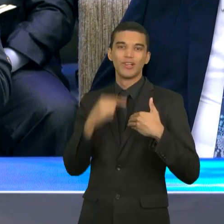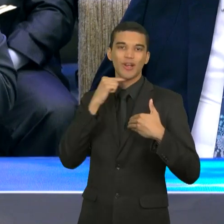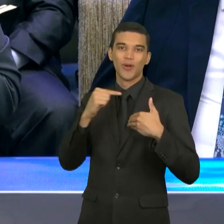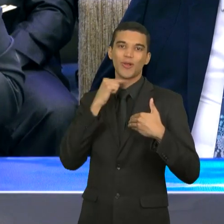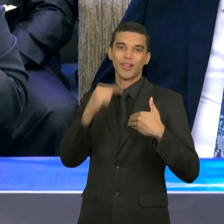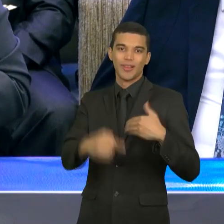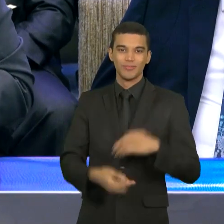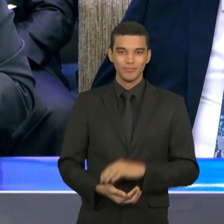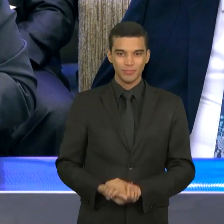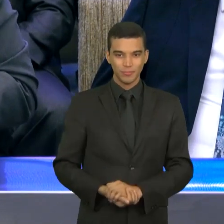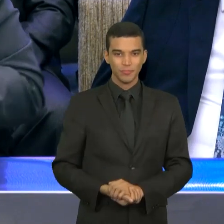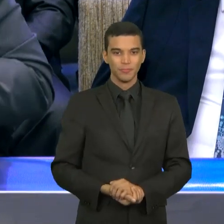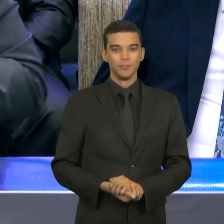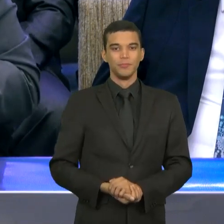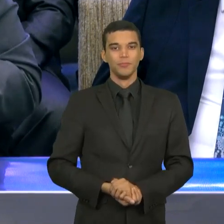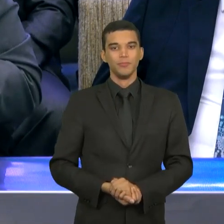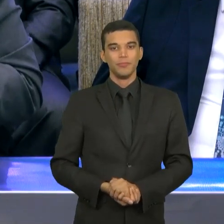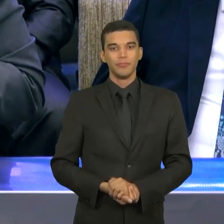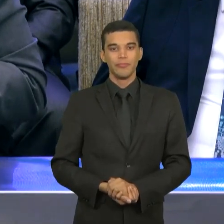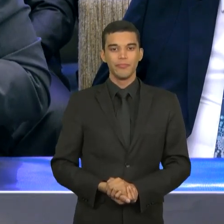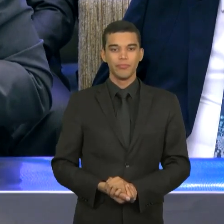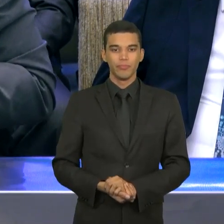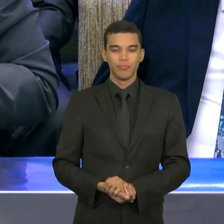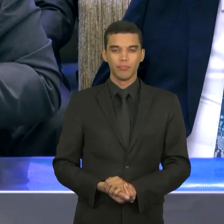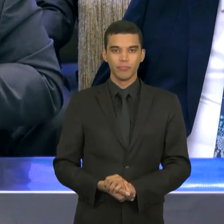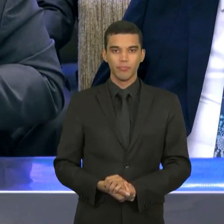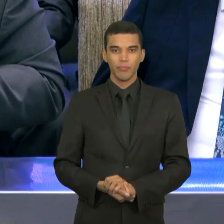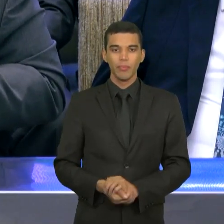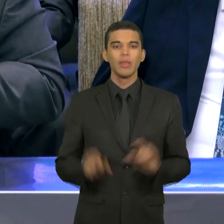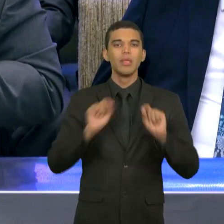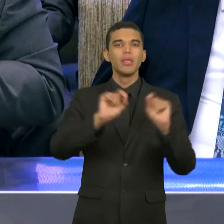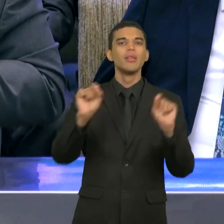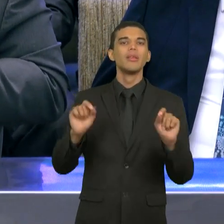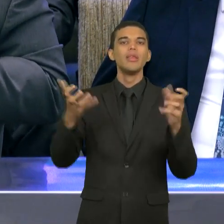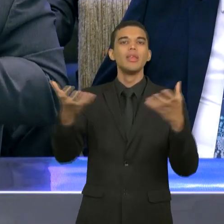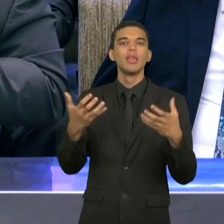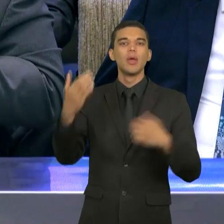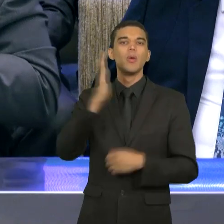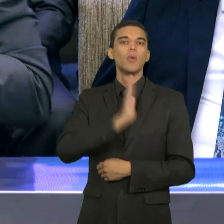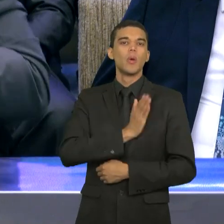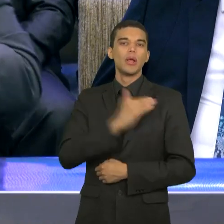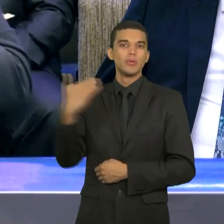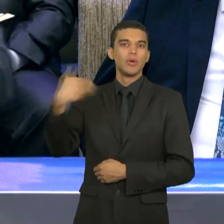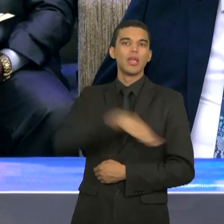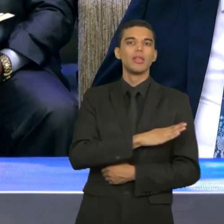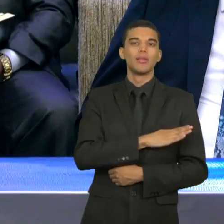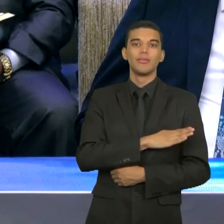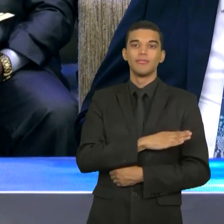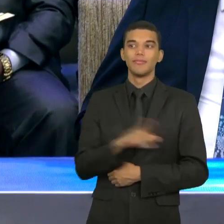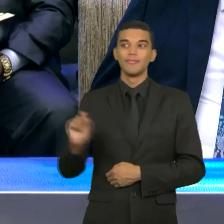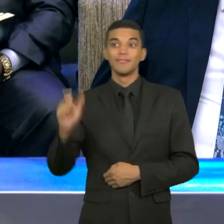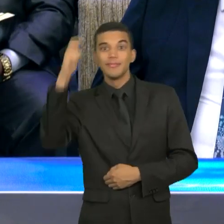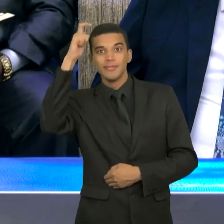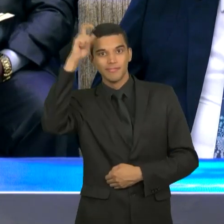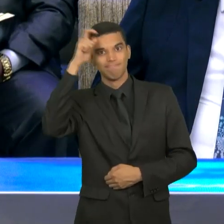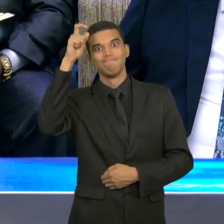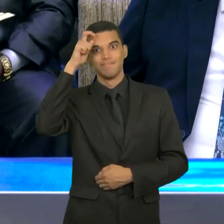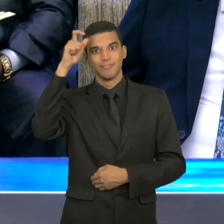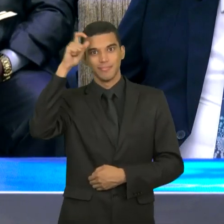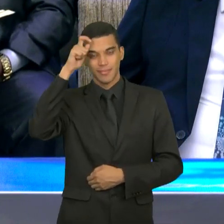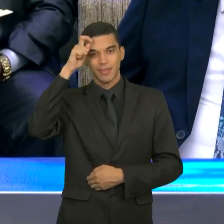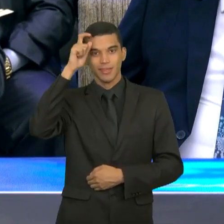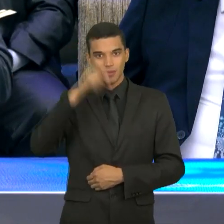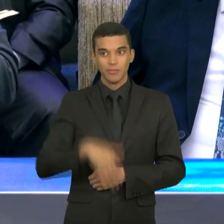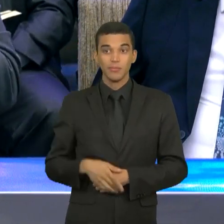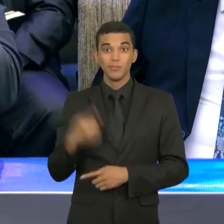quem é que quer atacar os fundamentos é o nosso inimigo é o diabo antiga serpente o enganador a